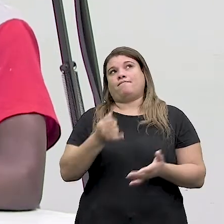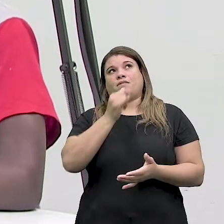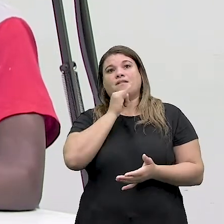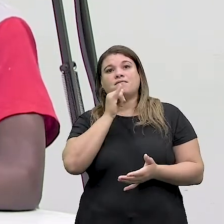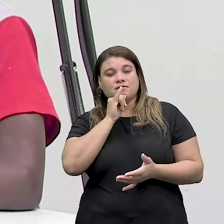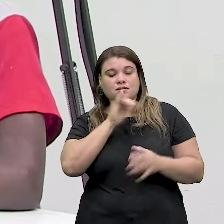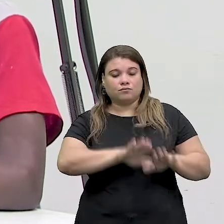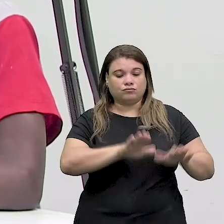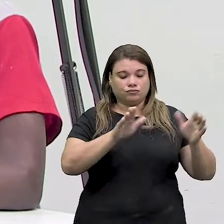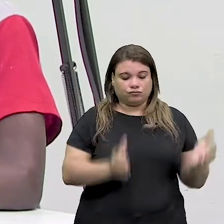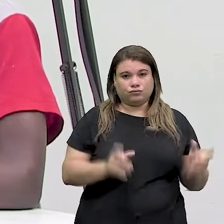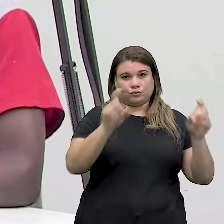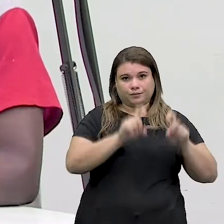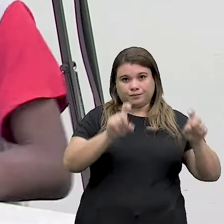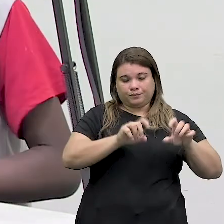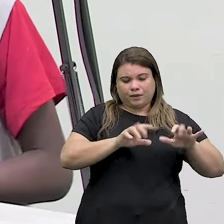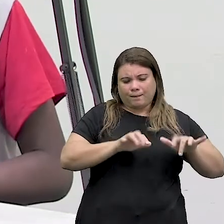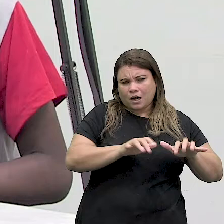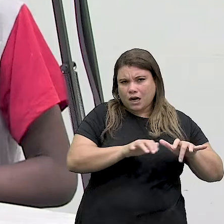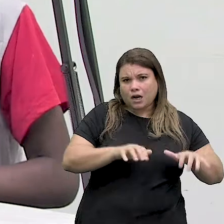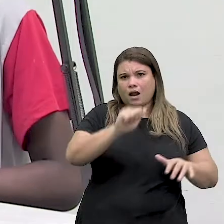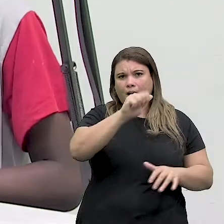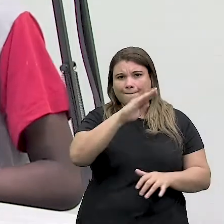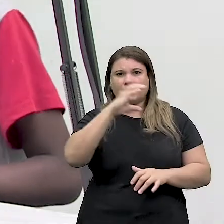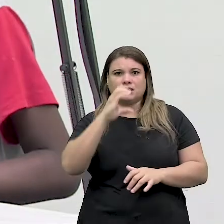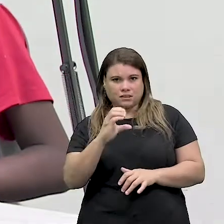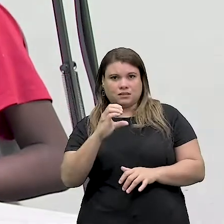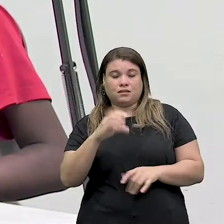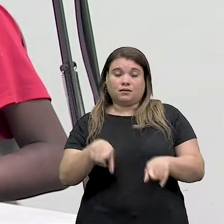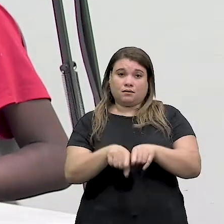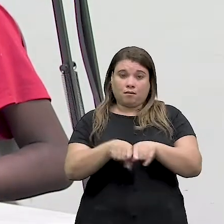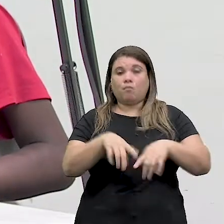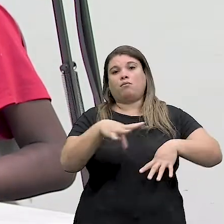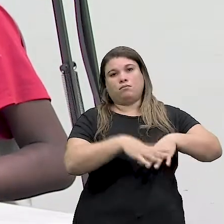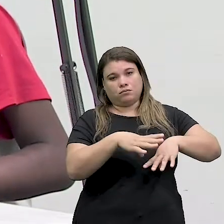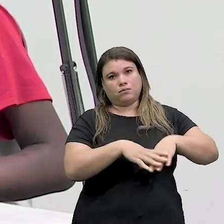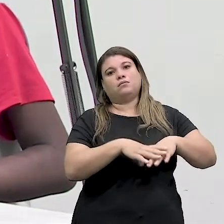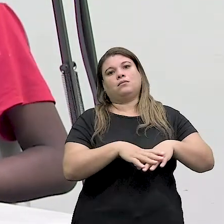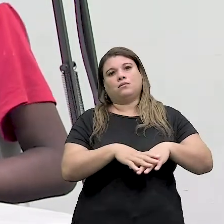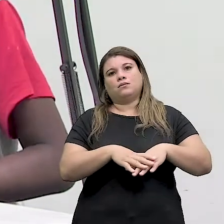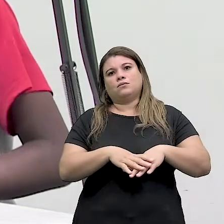nossas escolas, para as nossas instituições, ajudando cada dia mais na